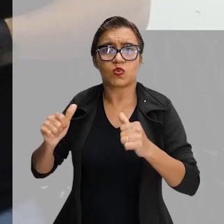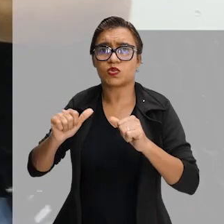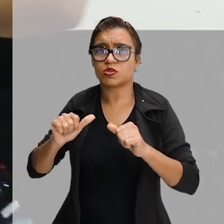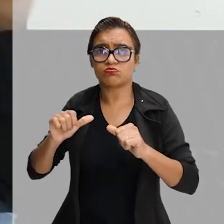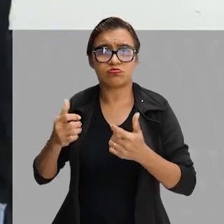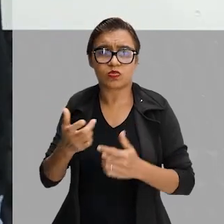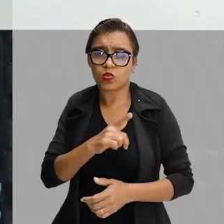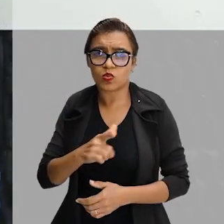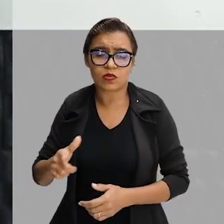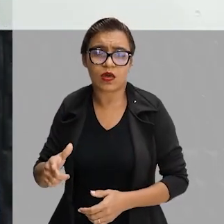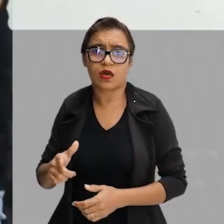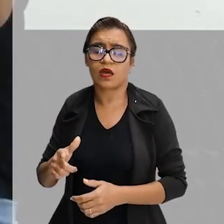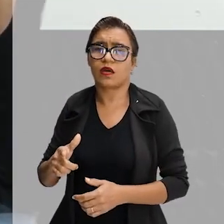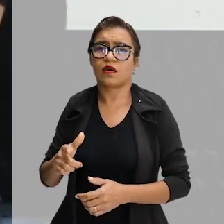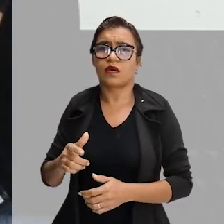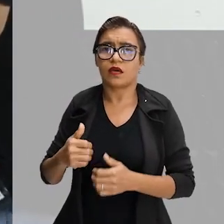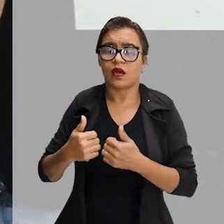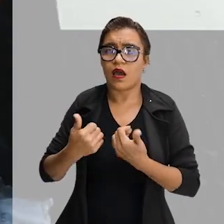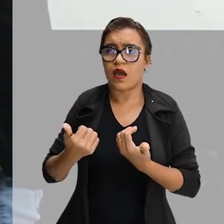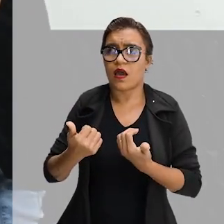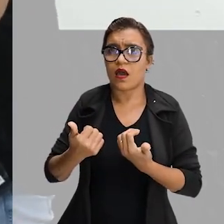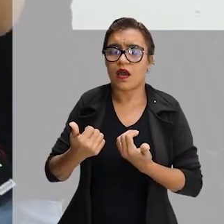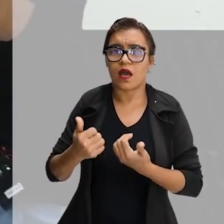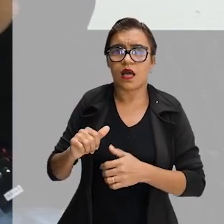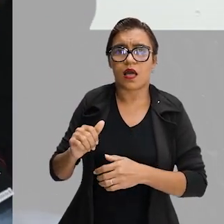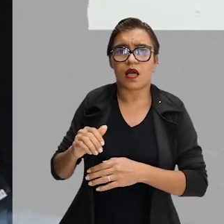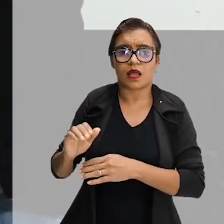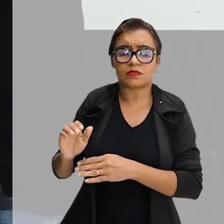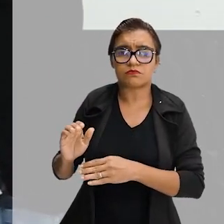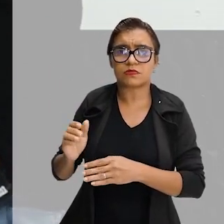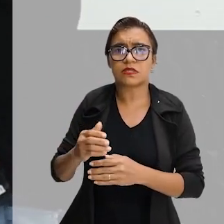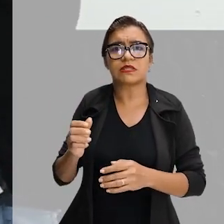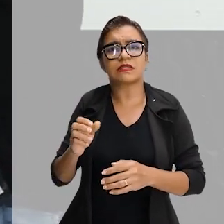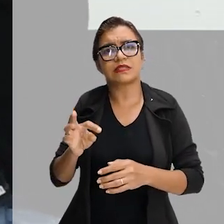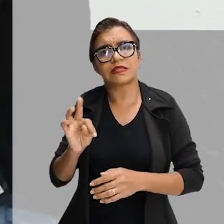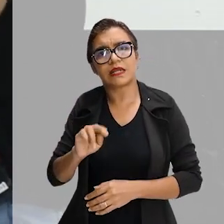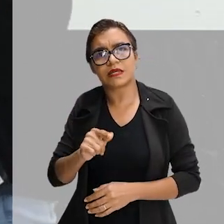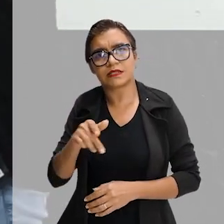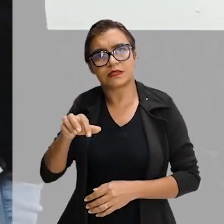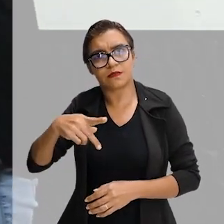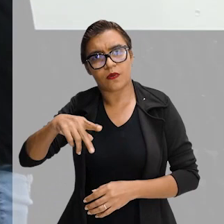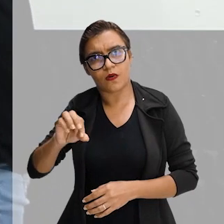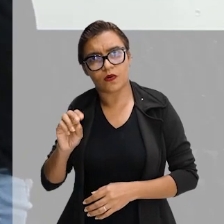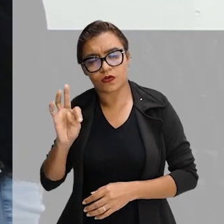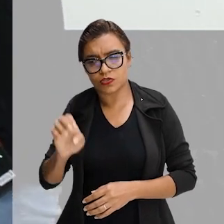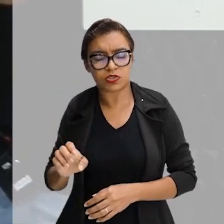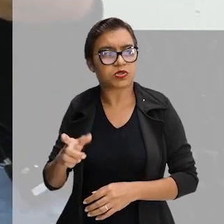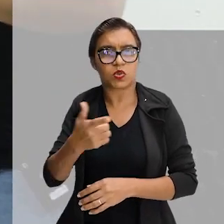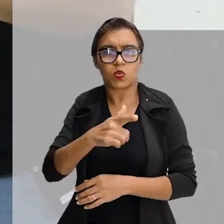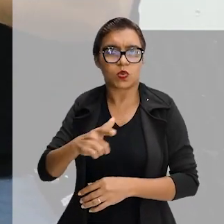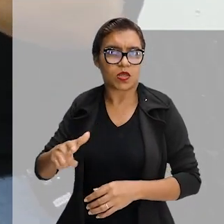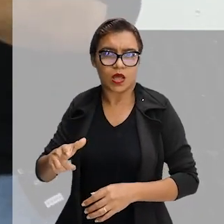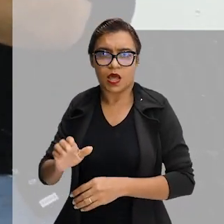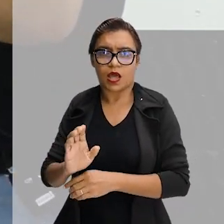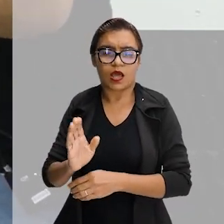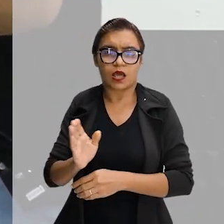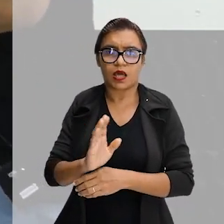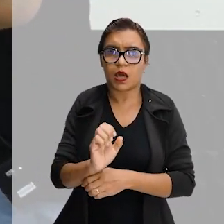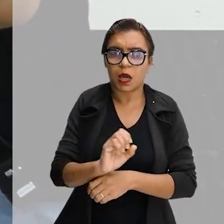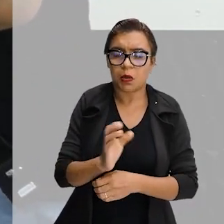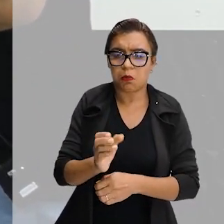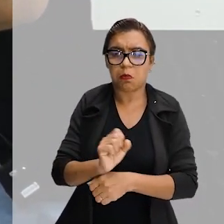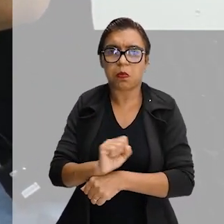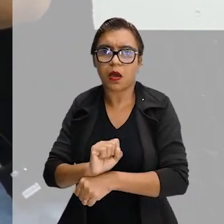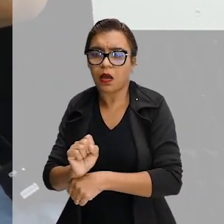sem transporte público, segurança. Ele vai ficar à mercê da estrutura social e ele não tem mão de obra